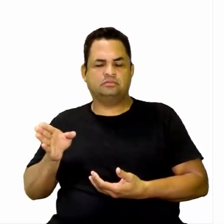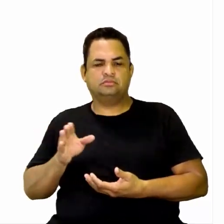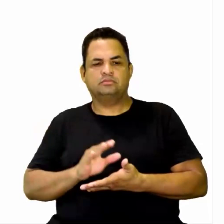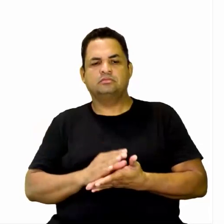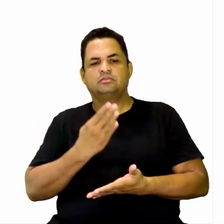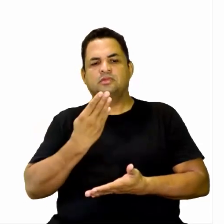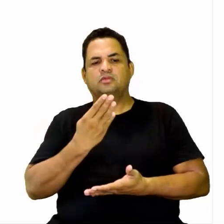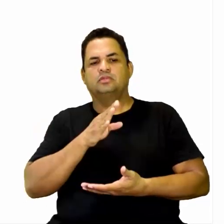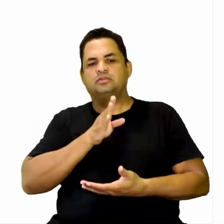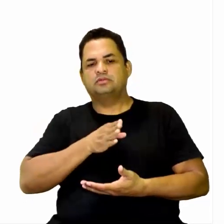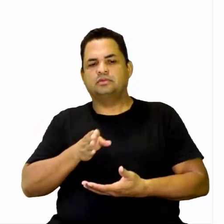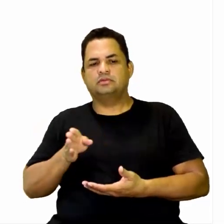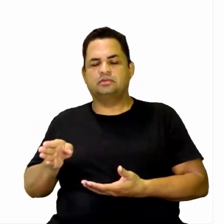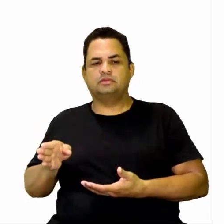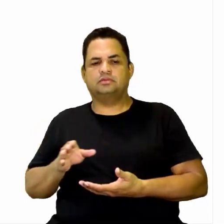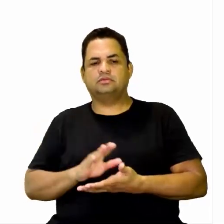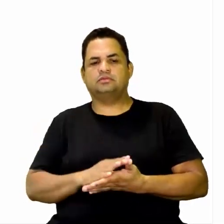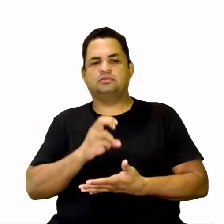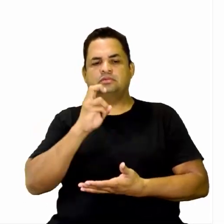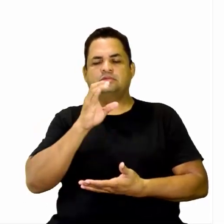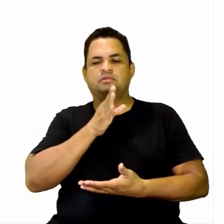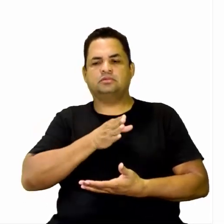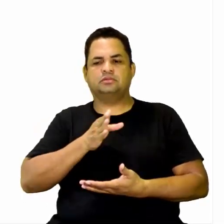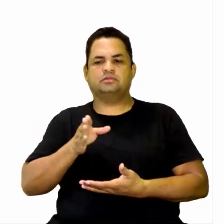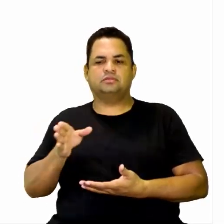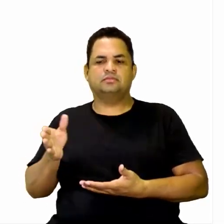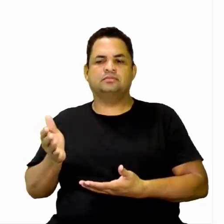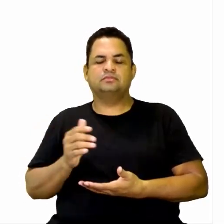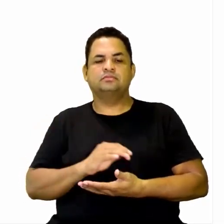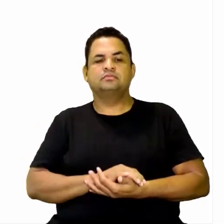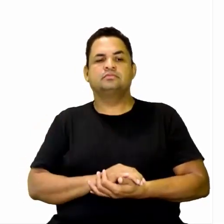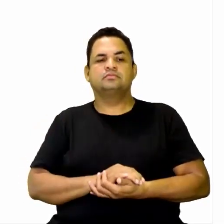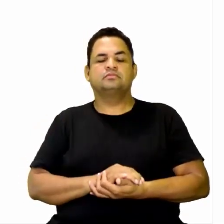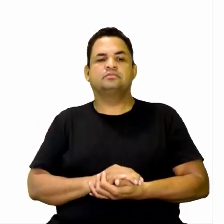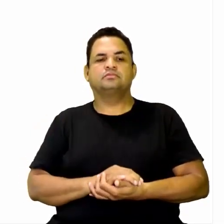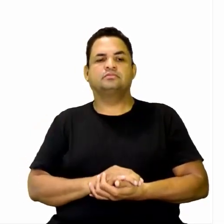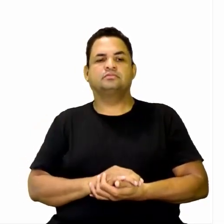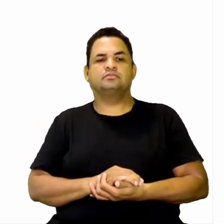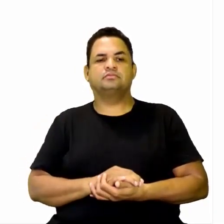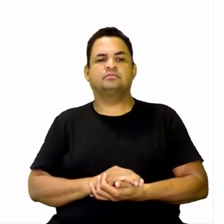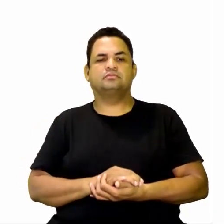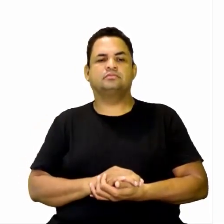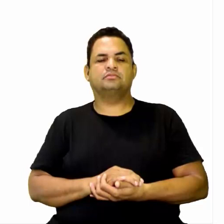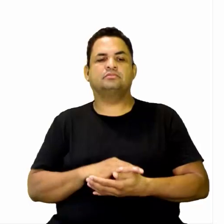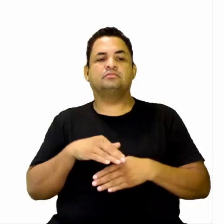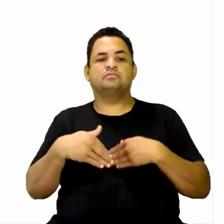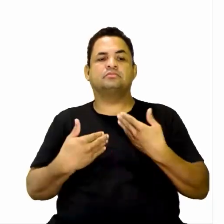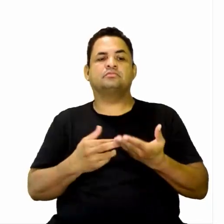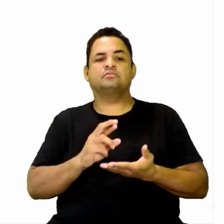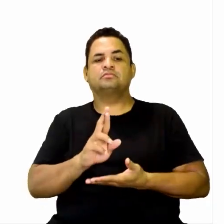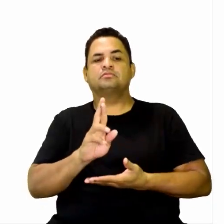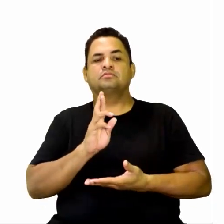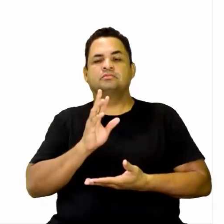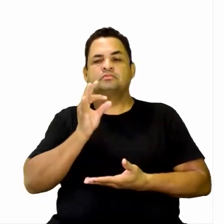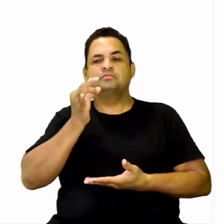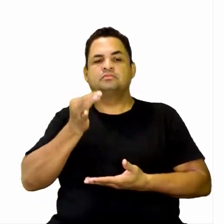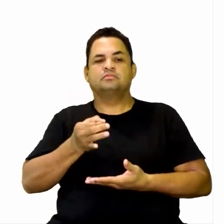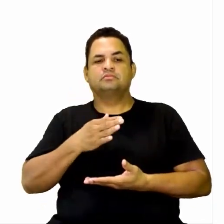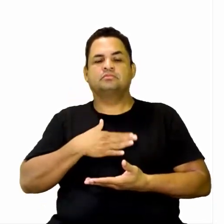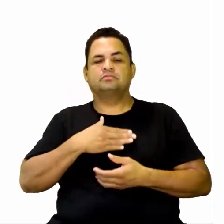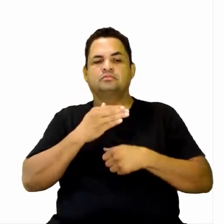4 fases ou 5 fases? Tan, tan, tan, tan. Qual a resposta correta, meu caro